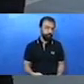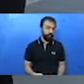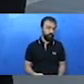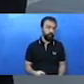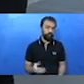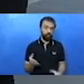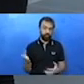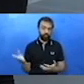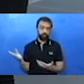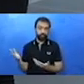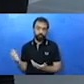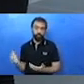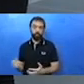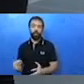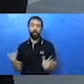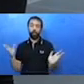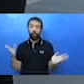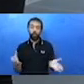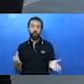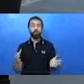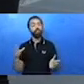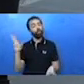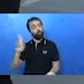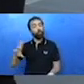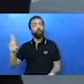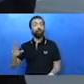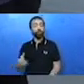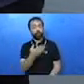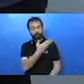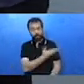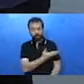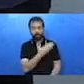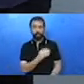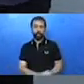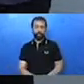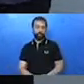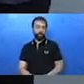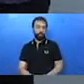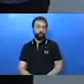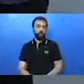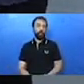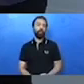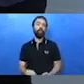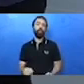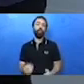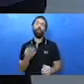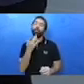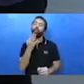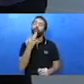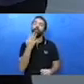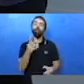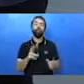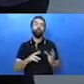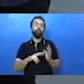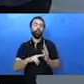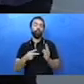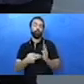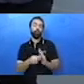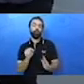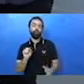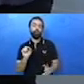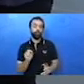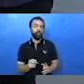recente, é a nossa atual bandeira. E o que significa as cores? O